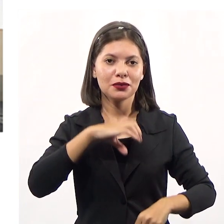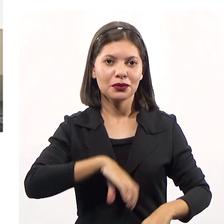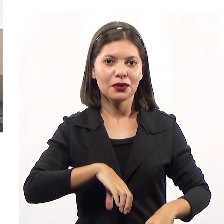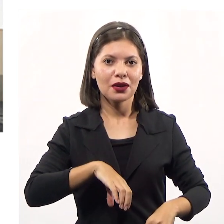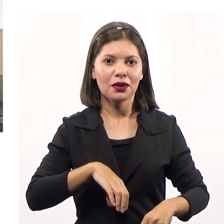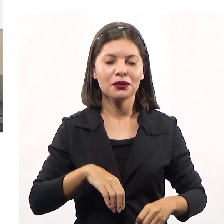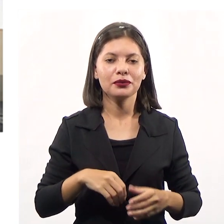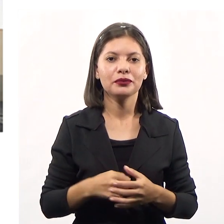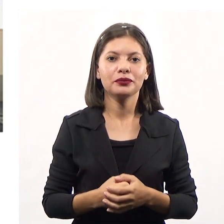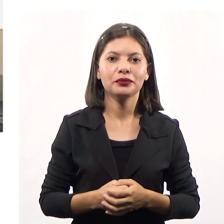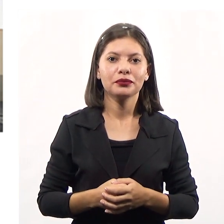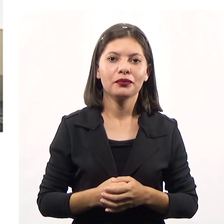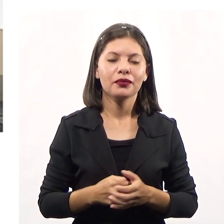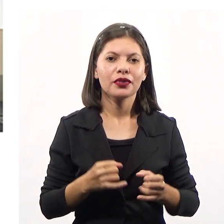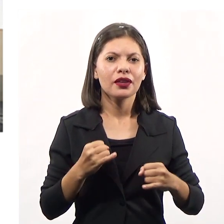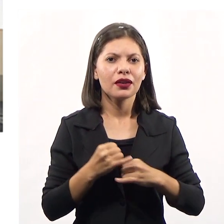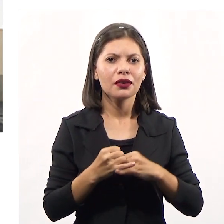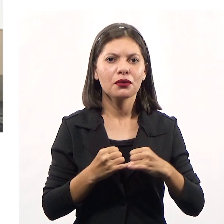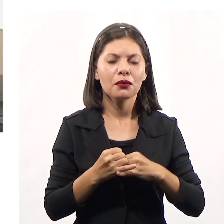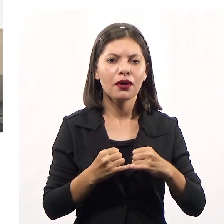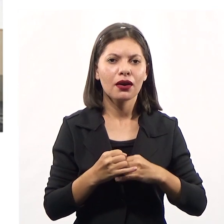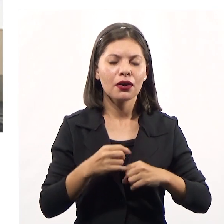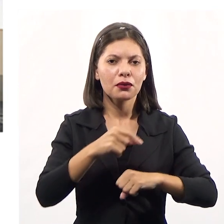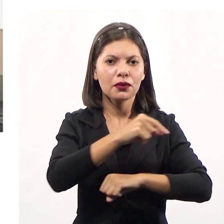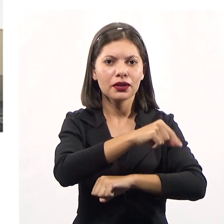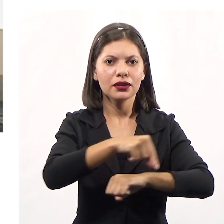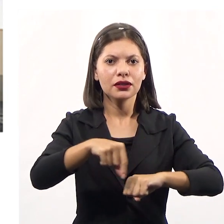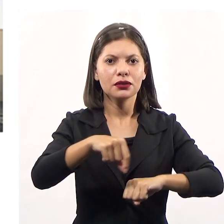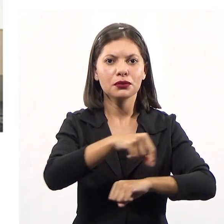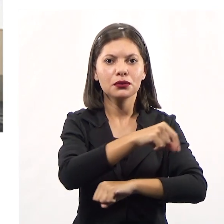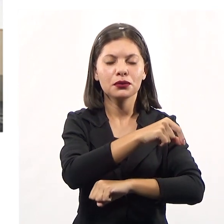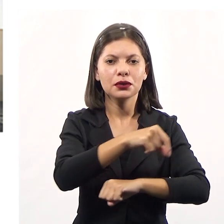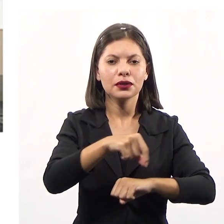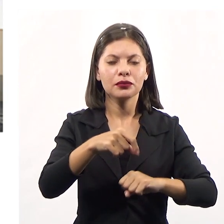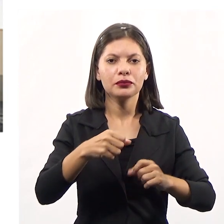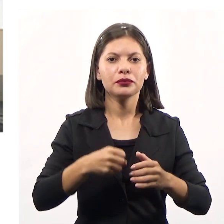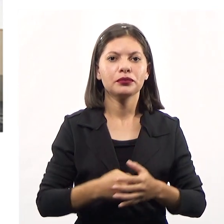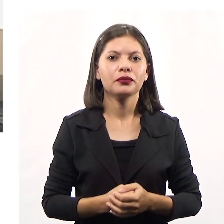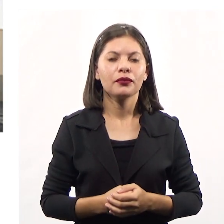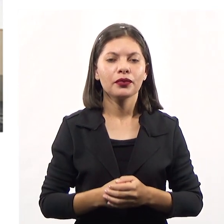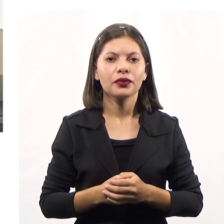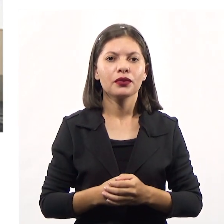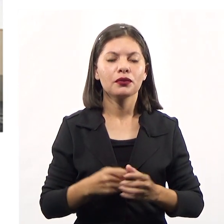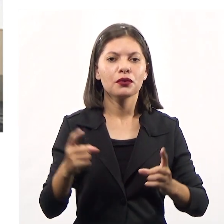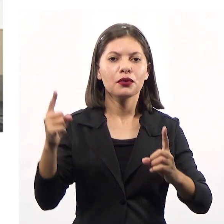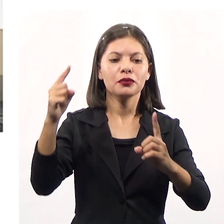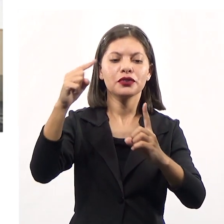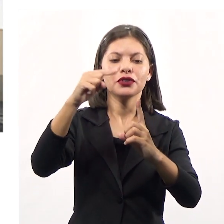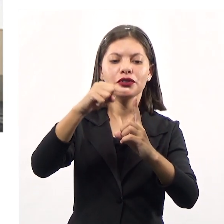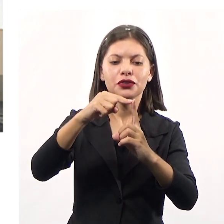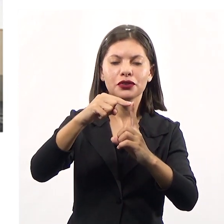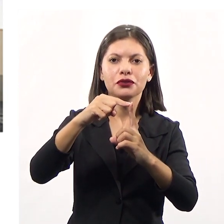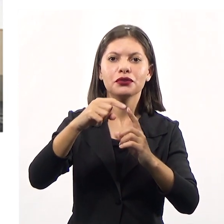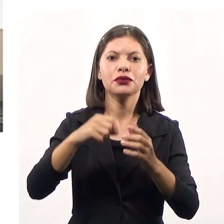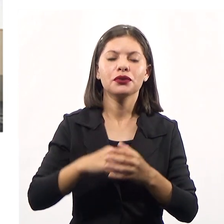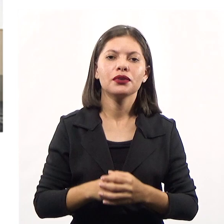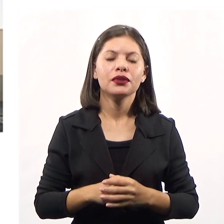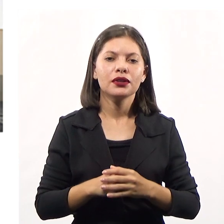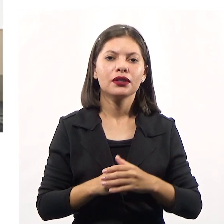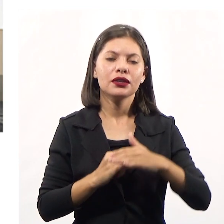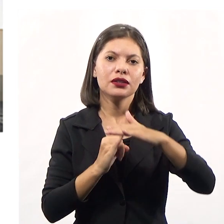grande similaridade, né, na questão arquitetônica e também no objetivo